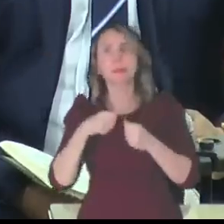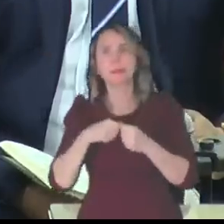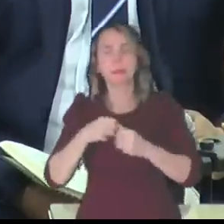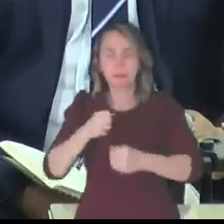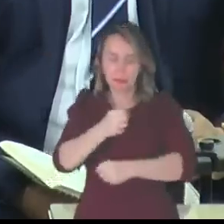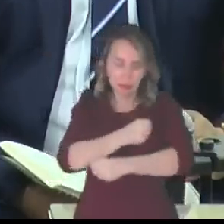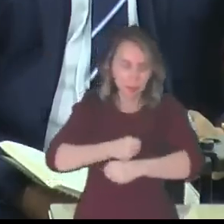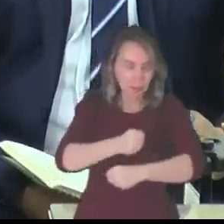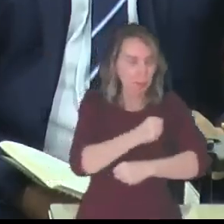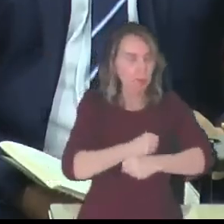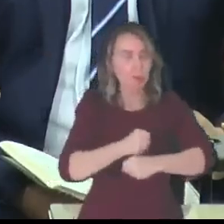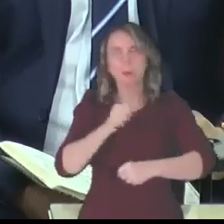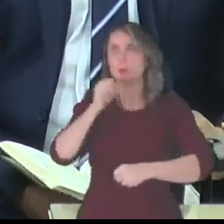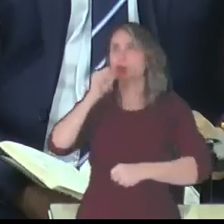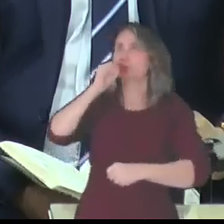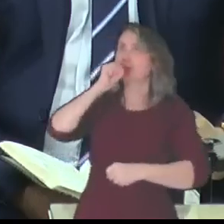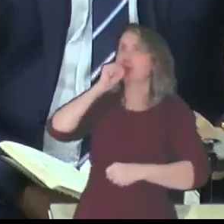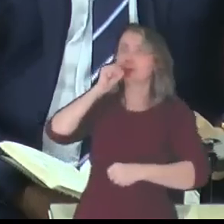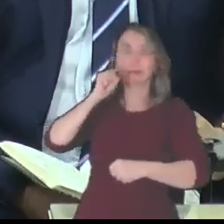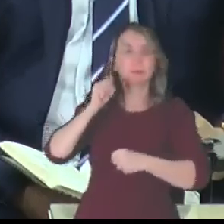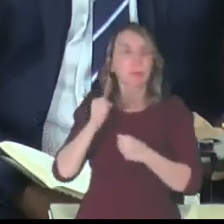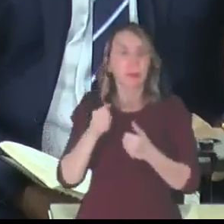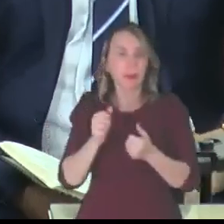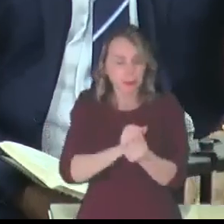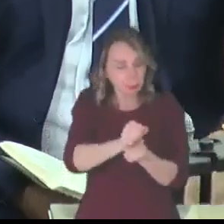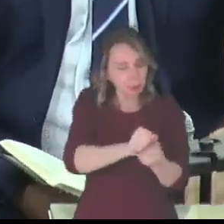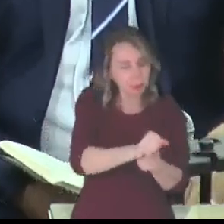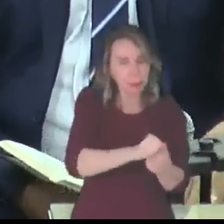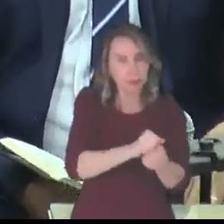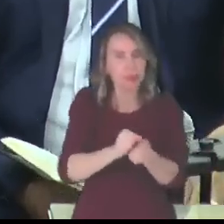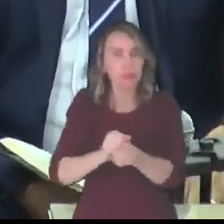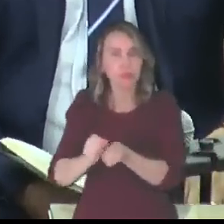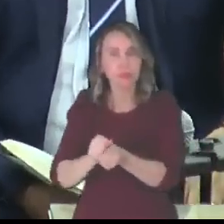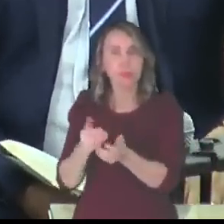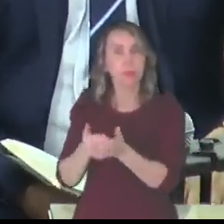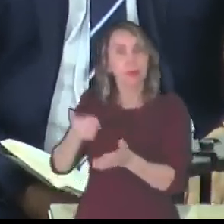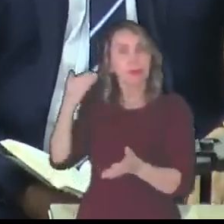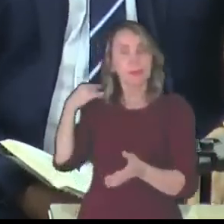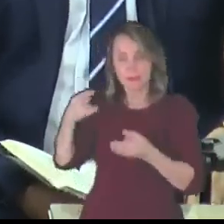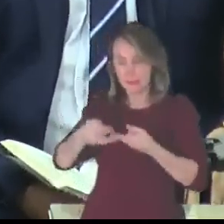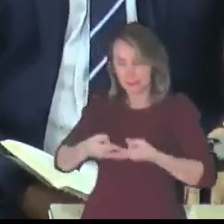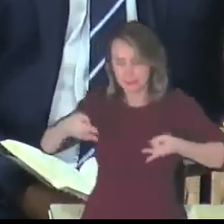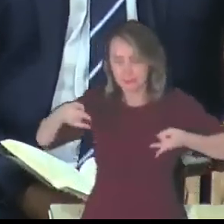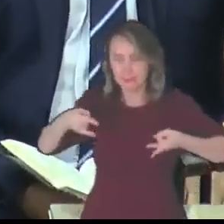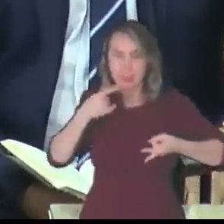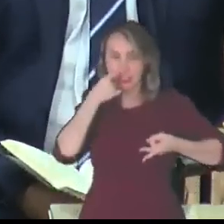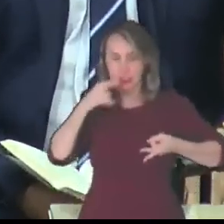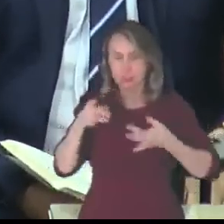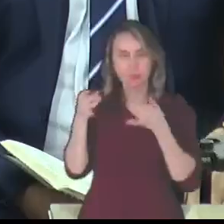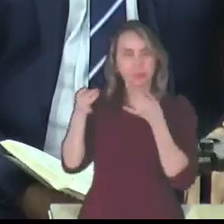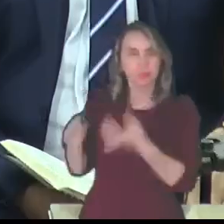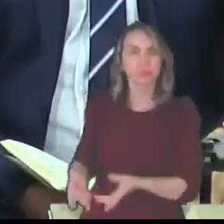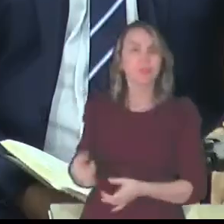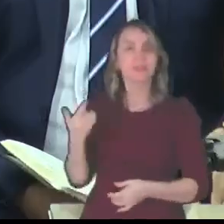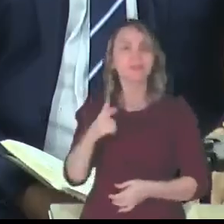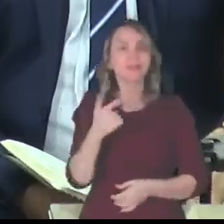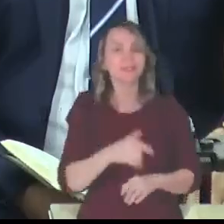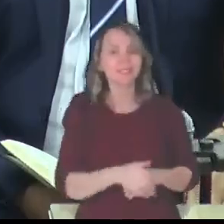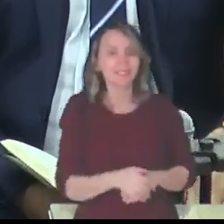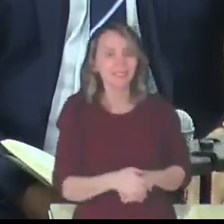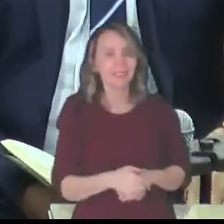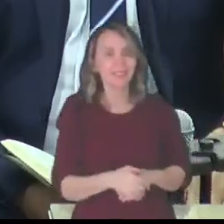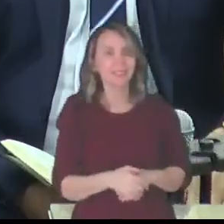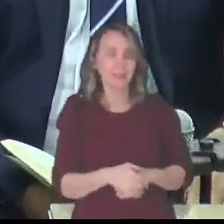pano para lavar Naquele tempo não tinha fralda descartável não tinha máquina de lavar não tinha nada já levantava